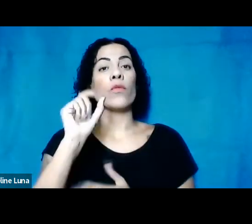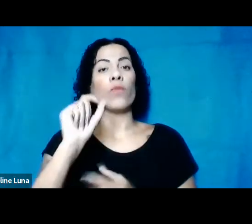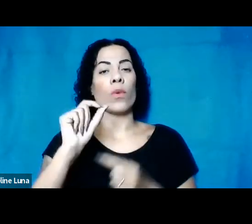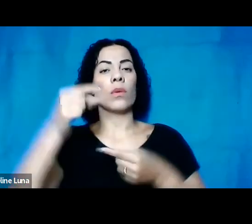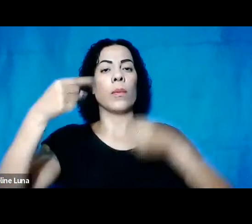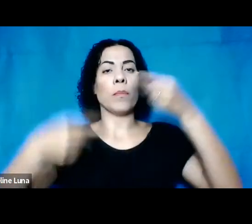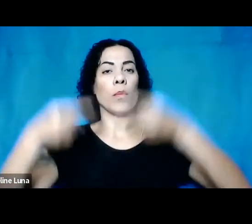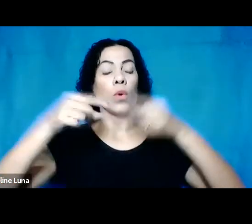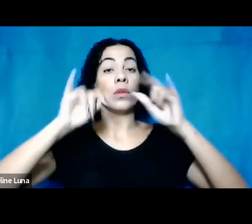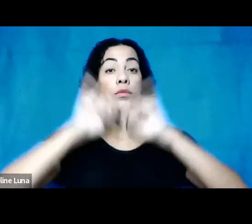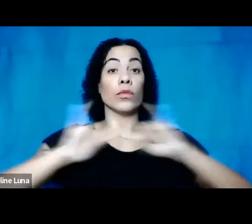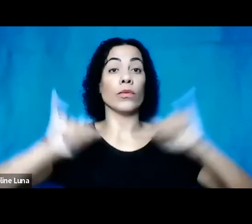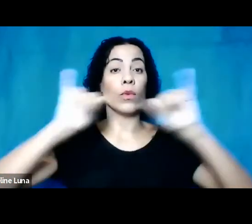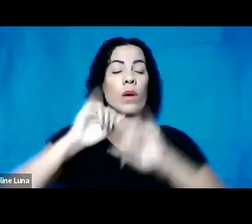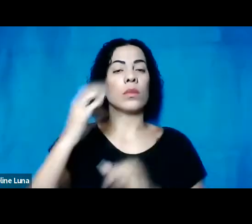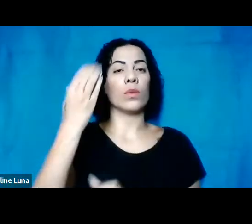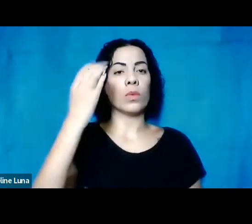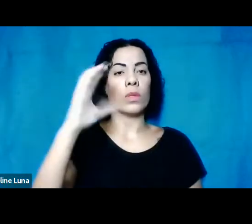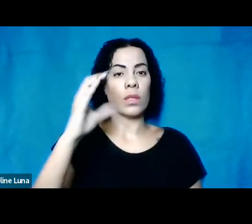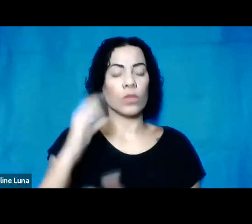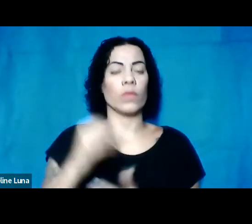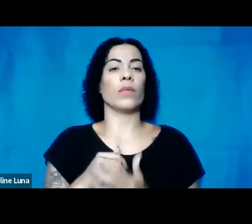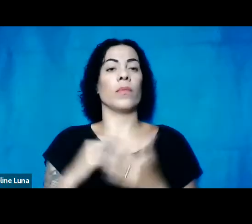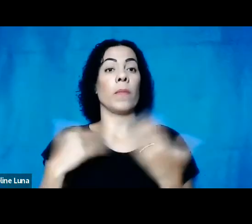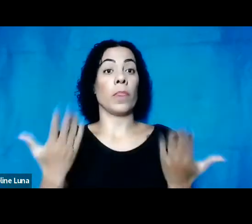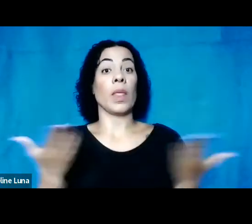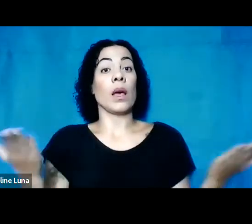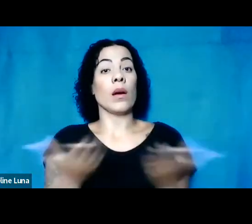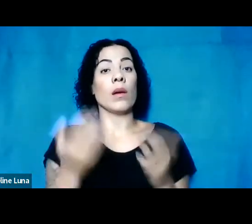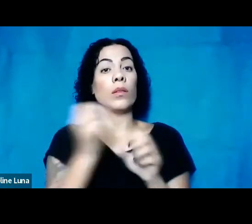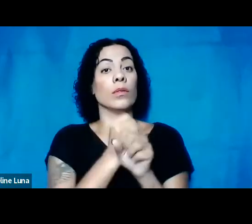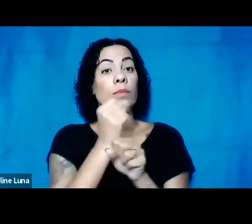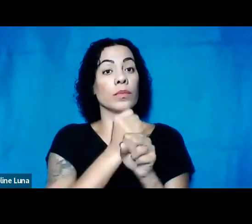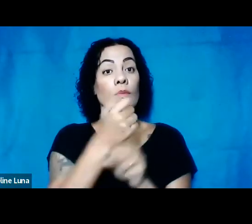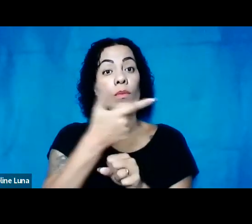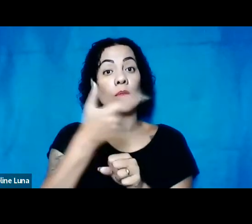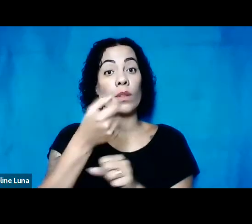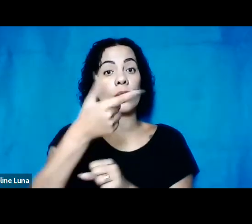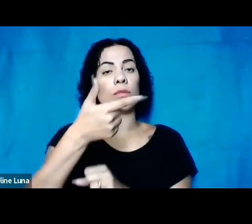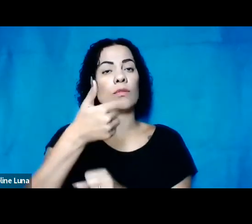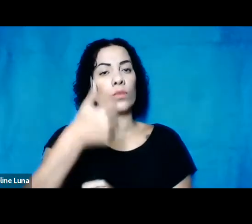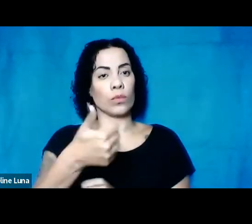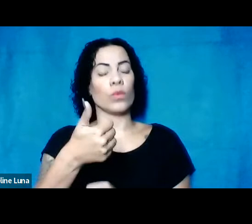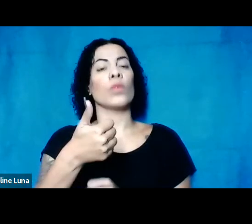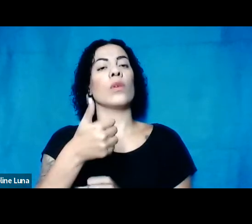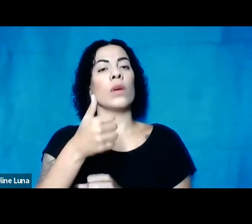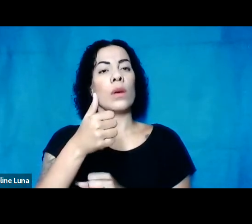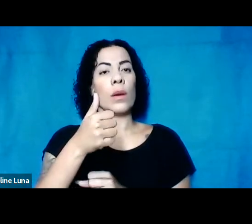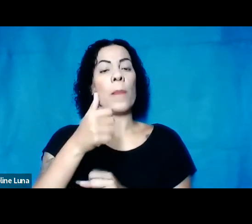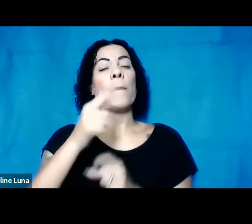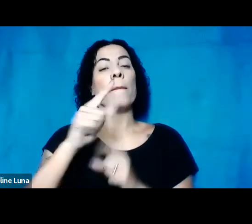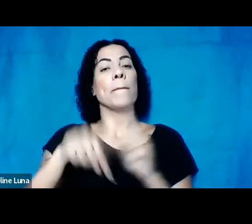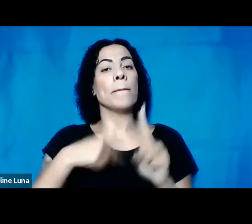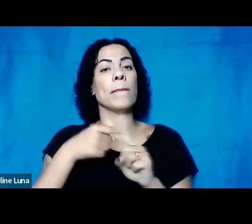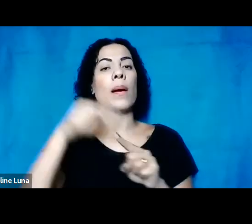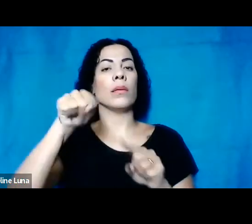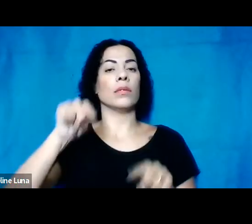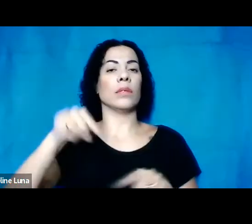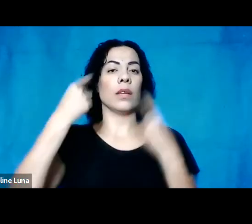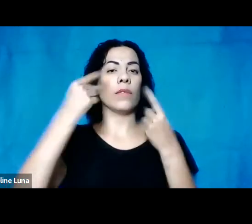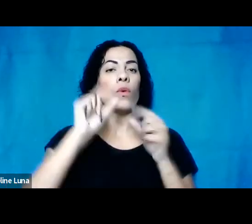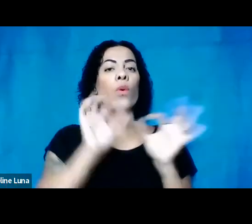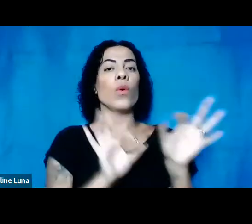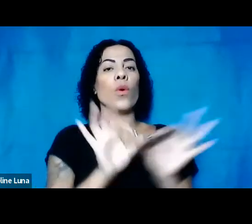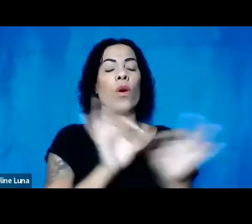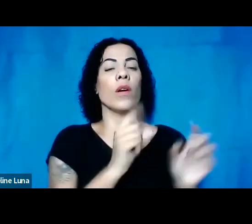de divulgação científica e, neste ano de 2021, mais este desafio de organizarmos